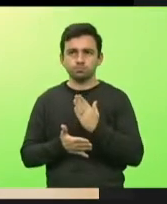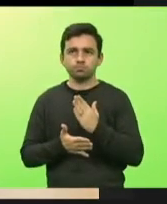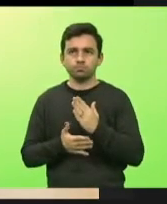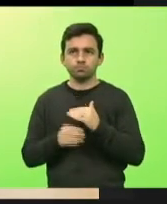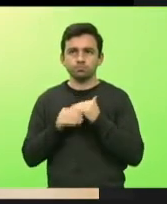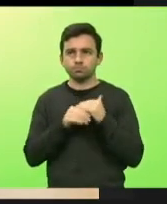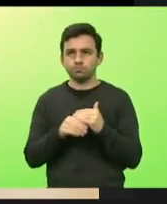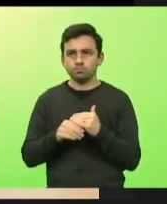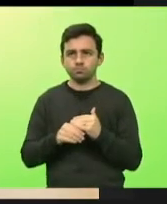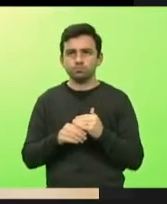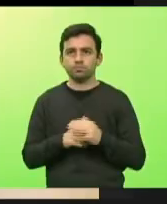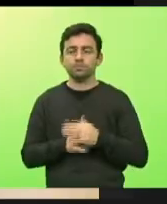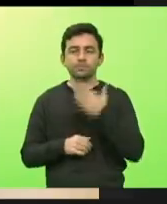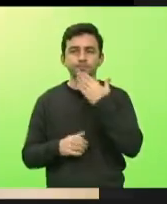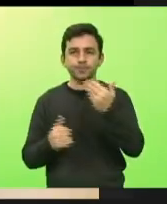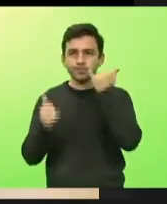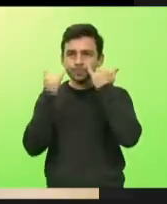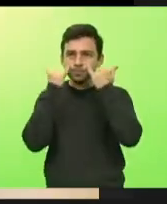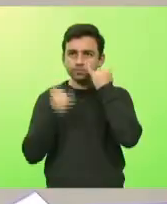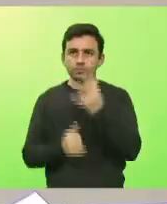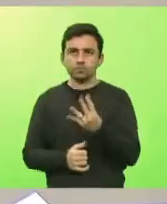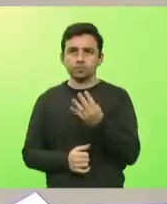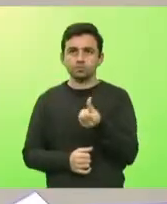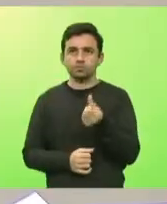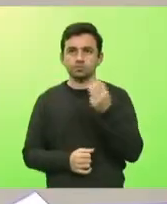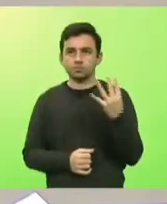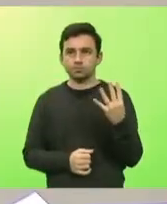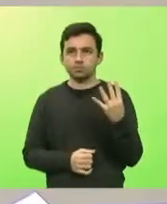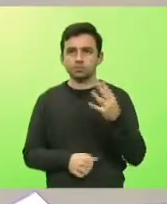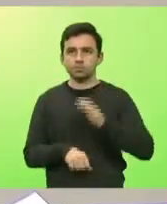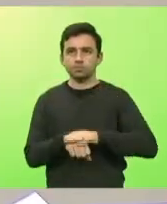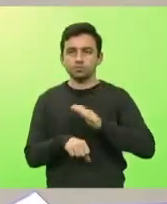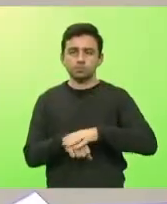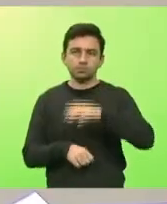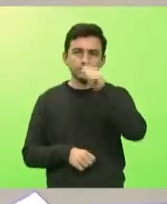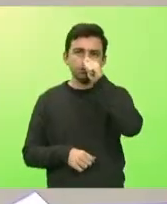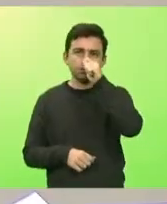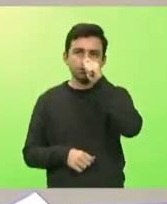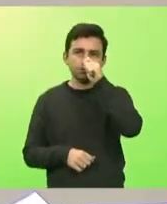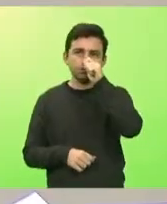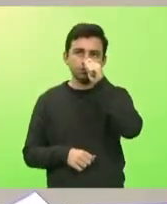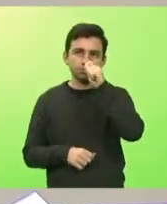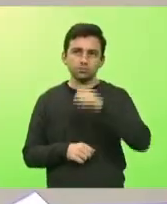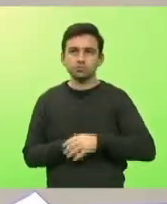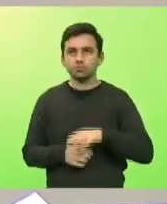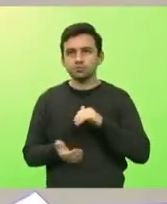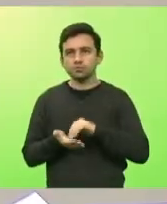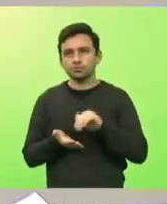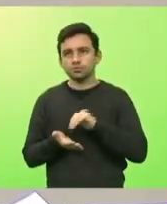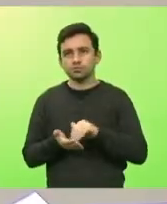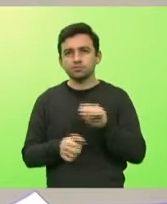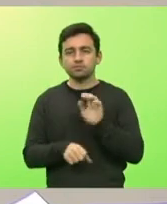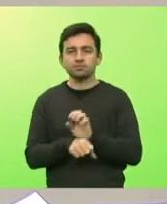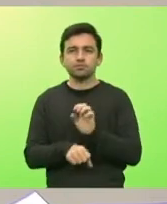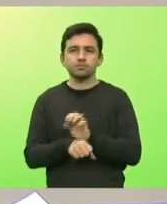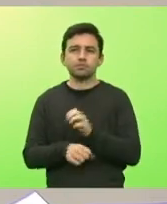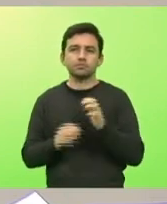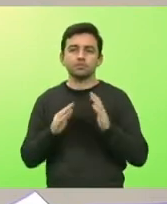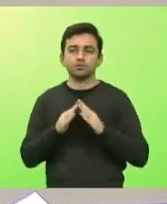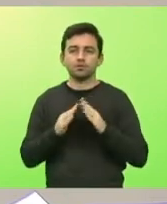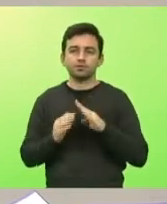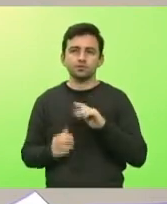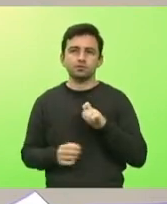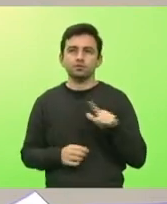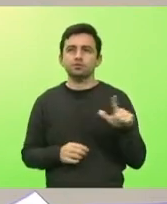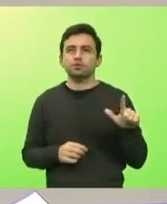por unanimidade. Pedido de informação 464, autor deputado João Amin, solicitando ao secretário de Estado da Casa Civil informações acerca do planejamento